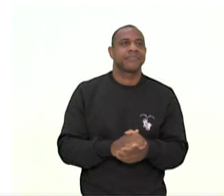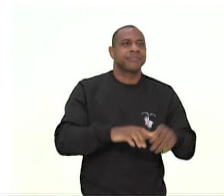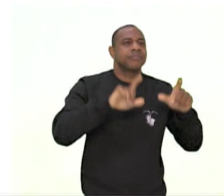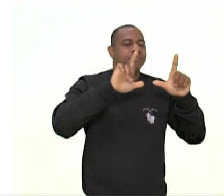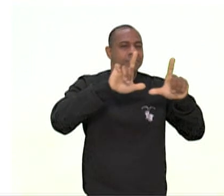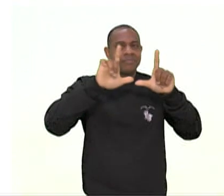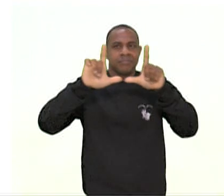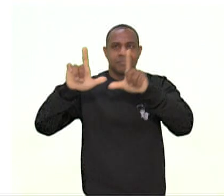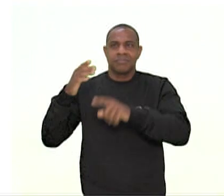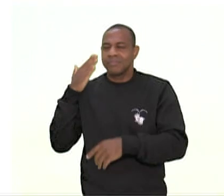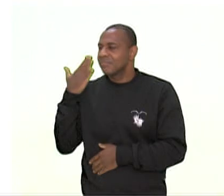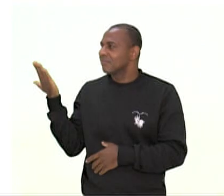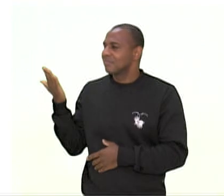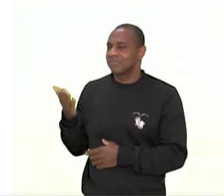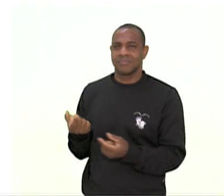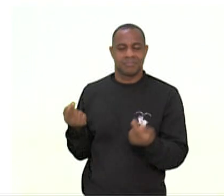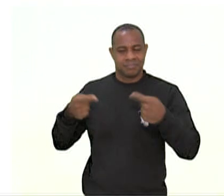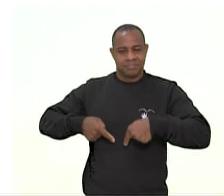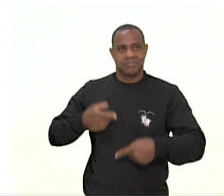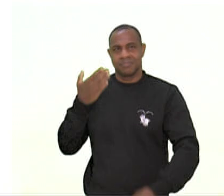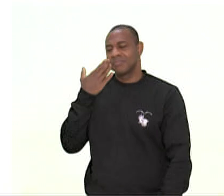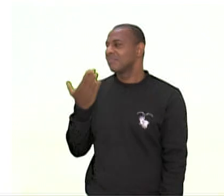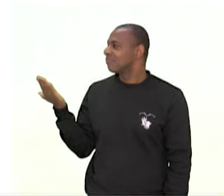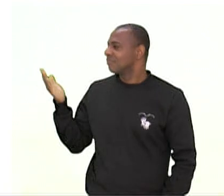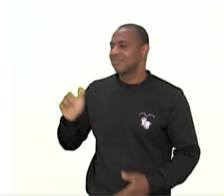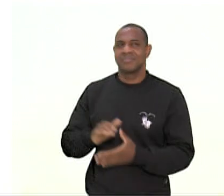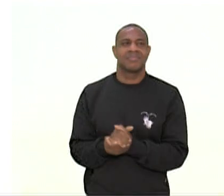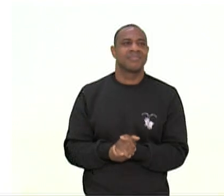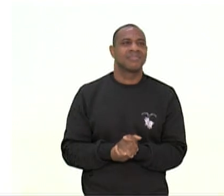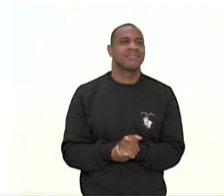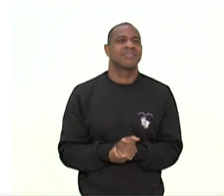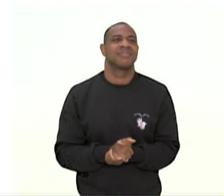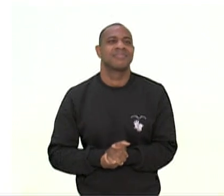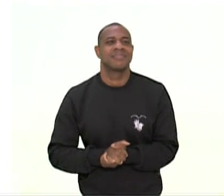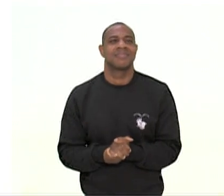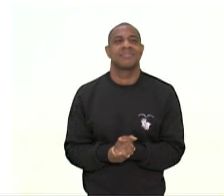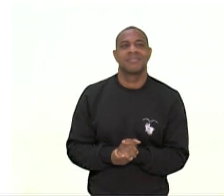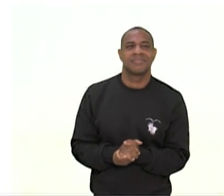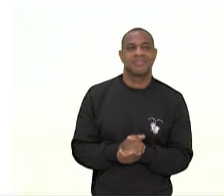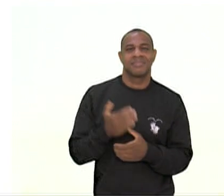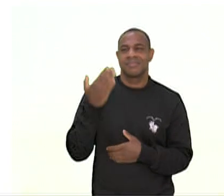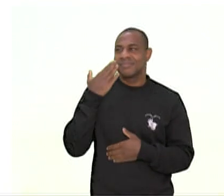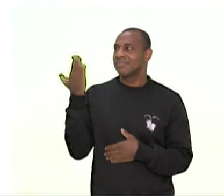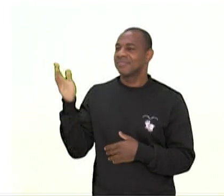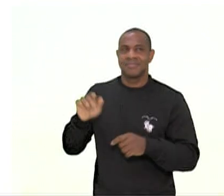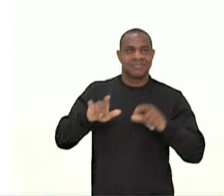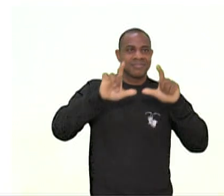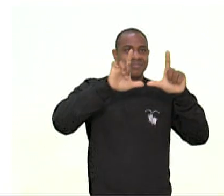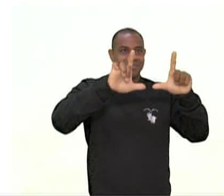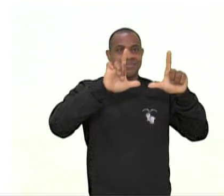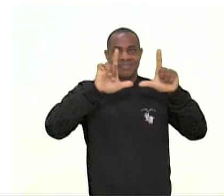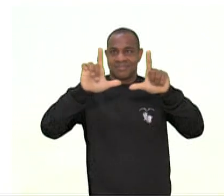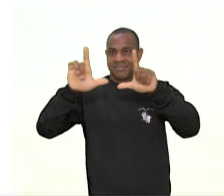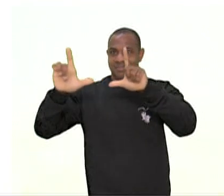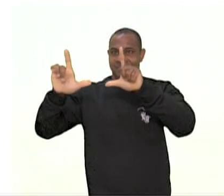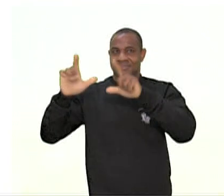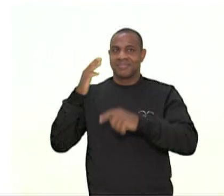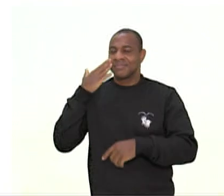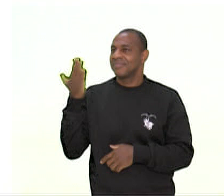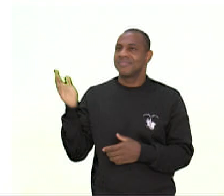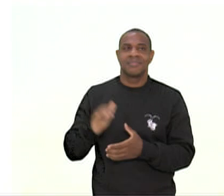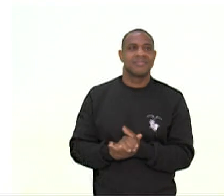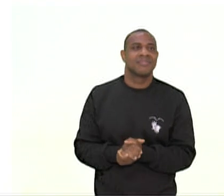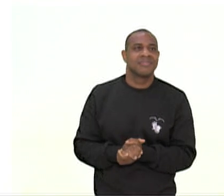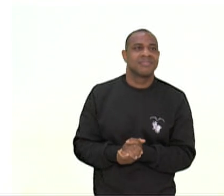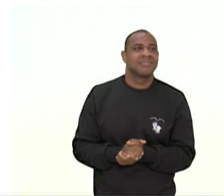para vocês. Preste atenção aqui nesta tirinha, não na charge, tá? Você já sabe a diferença. Do